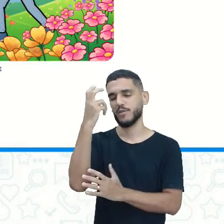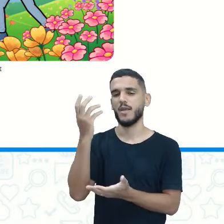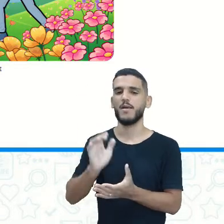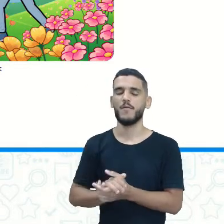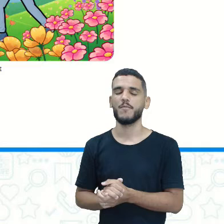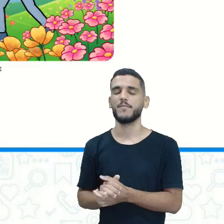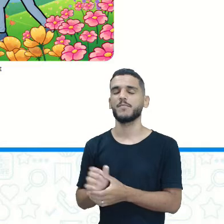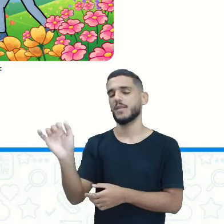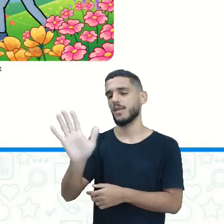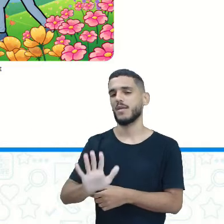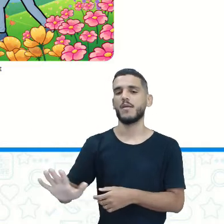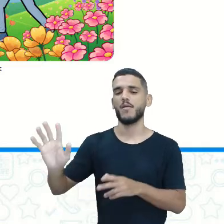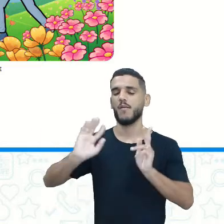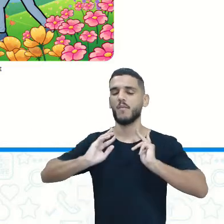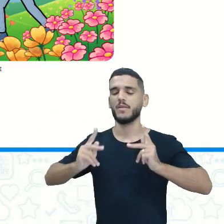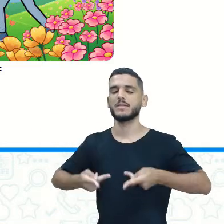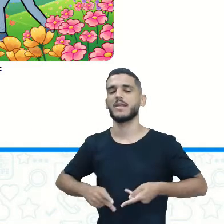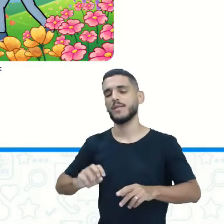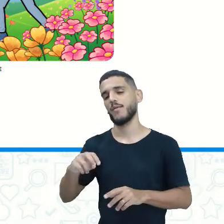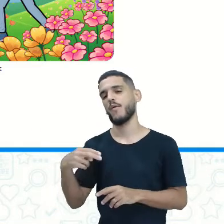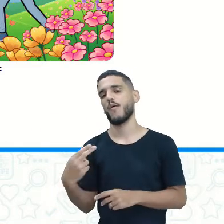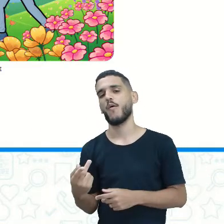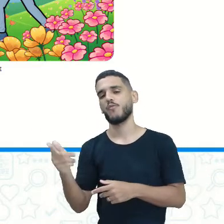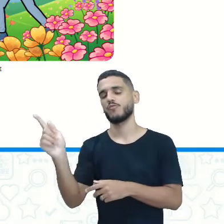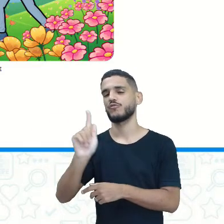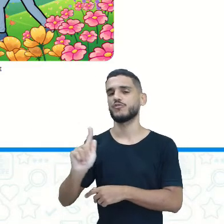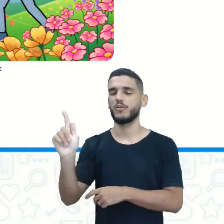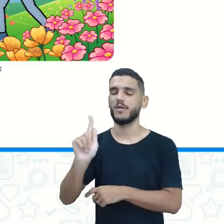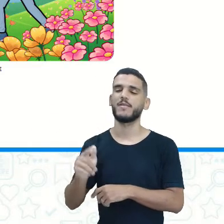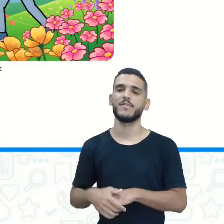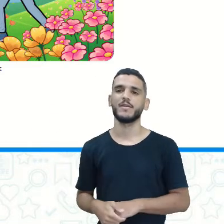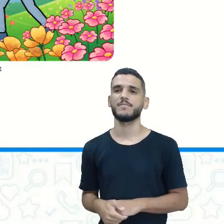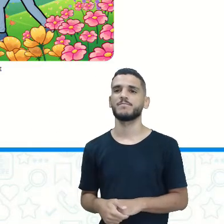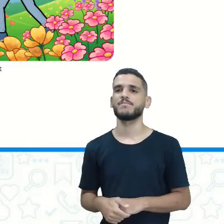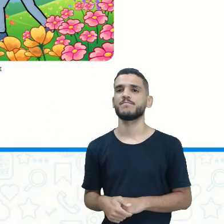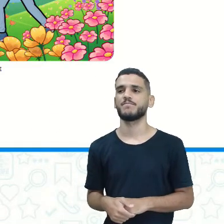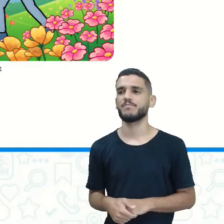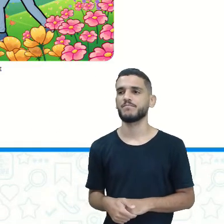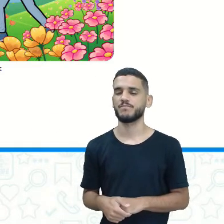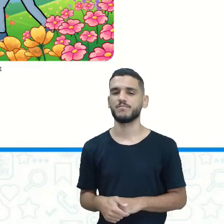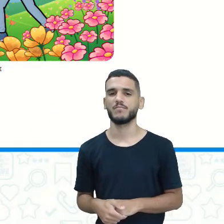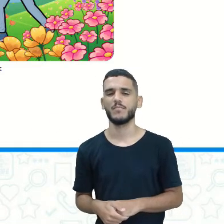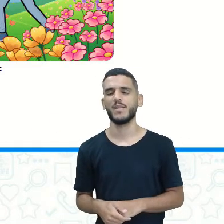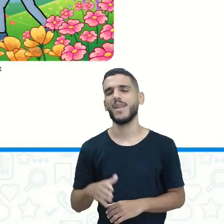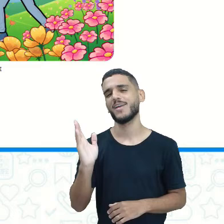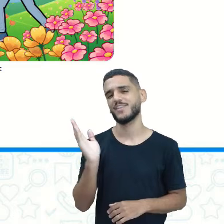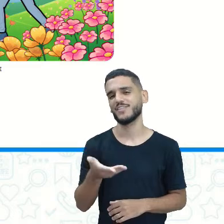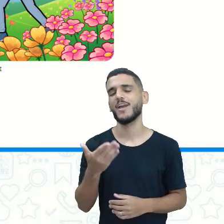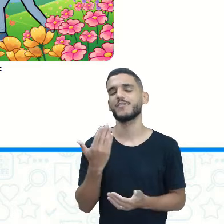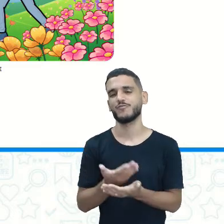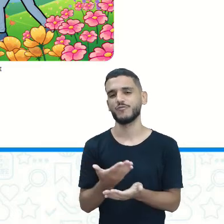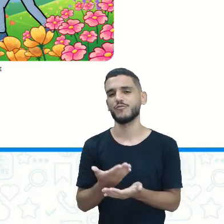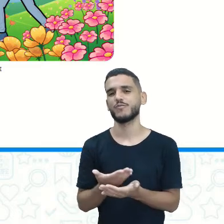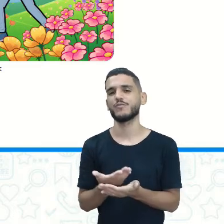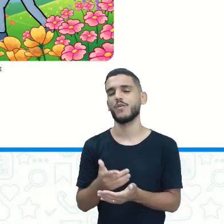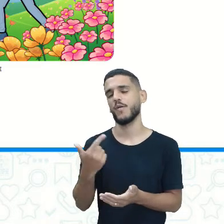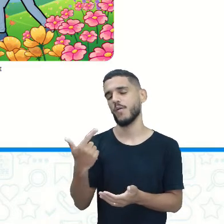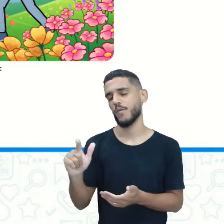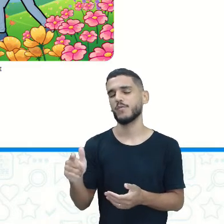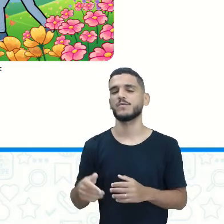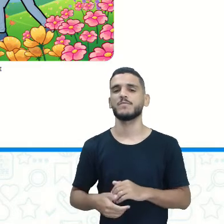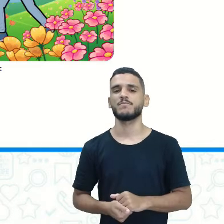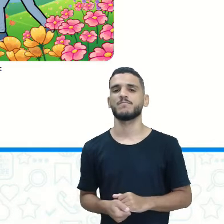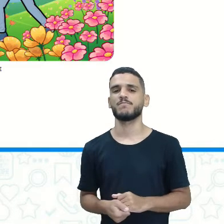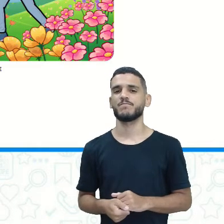chamada de paisagem humanizada ou paisagem geográfica. Então, isso a gente já conversou em aulas passadas, né? O que